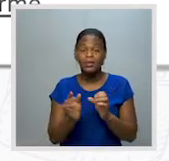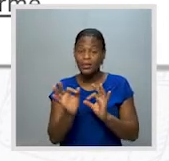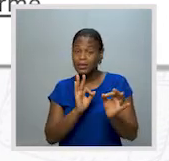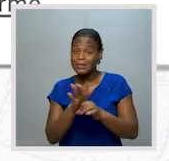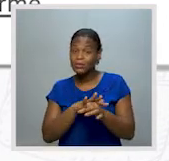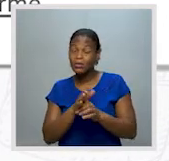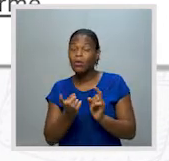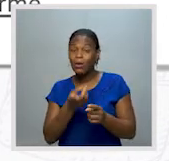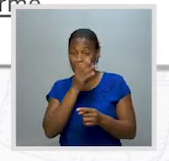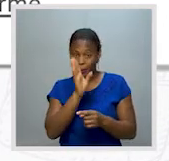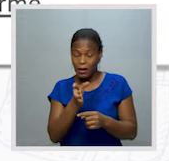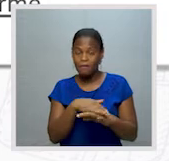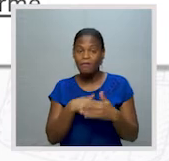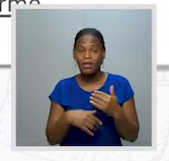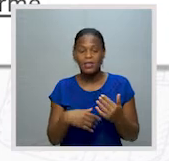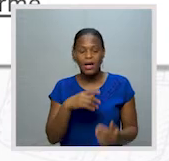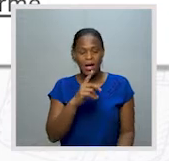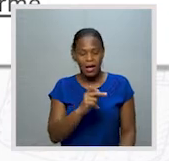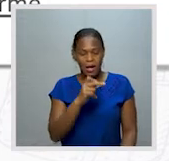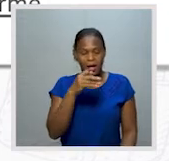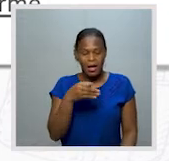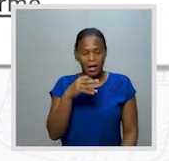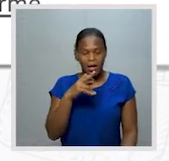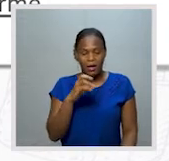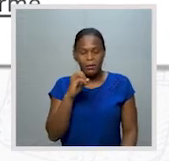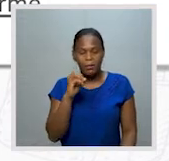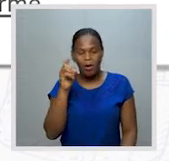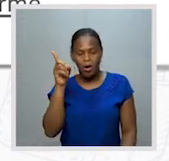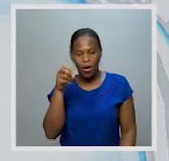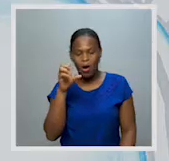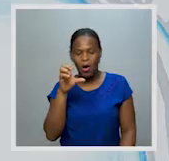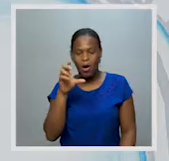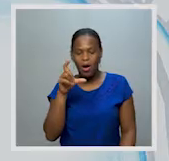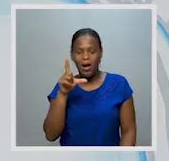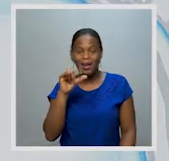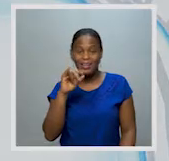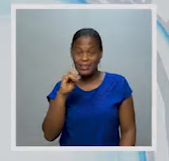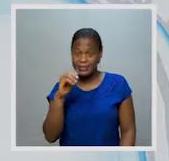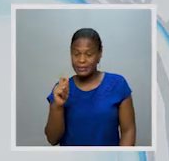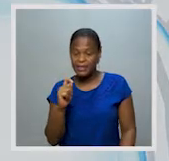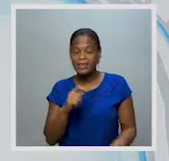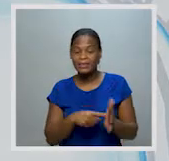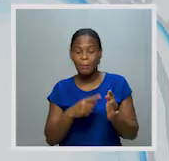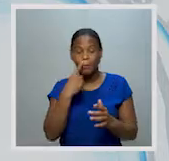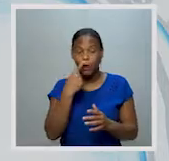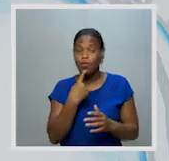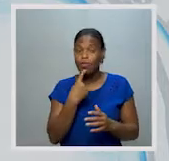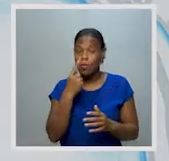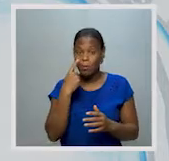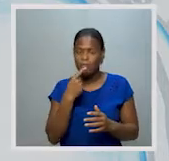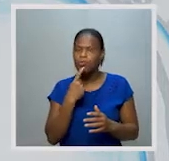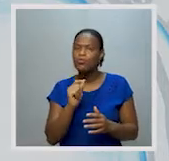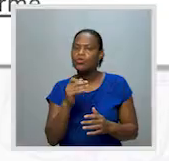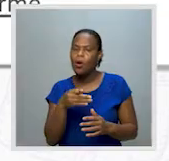é aplicada a próclise. Portanto, como sabem, quando os pronomes vêm antes do